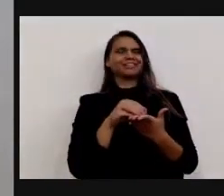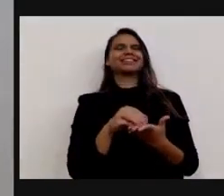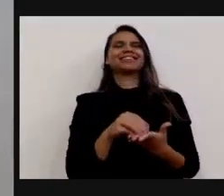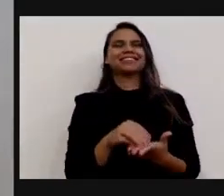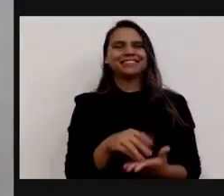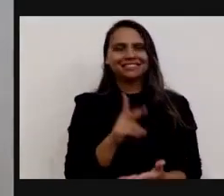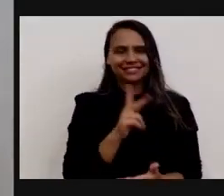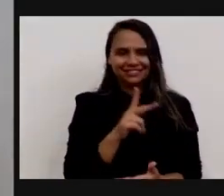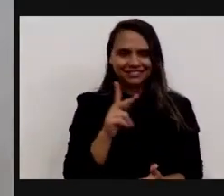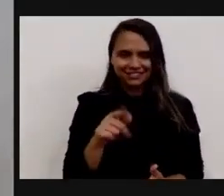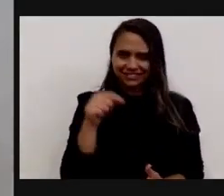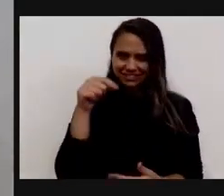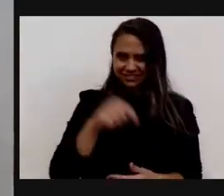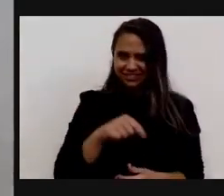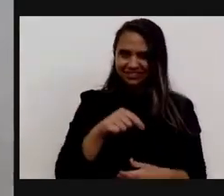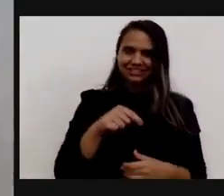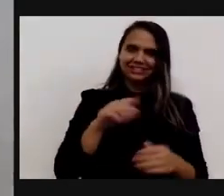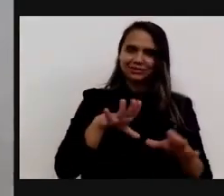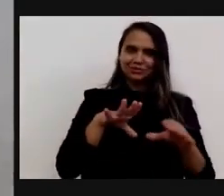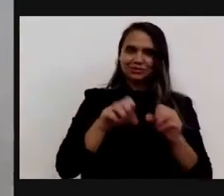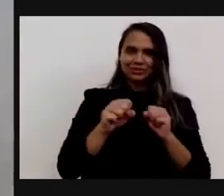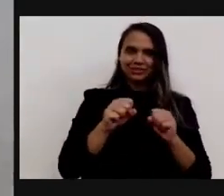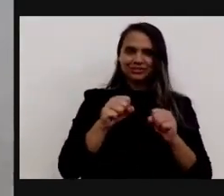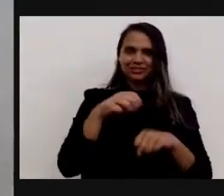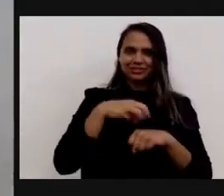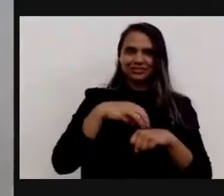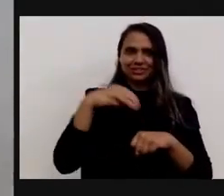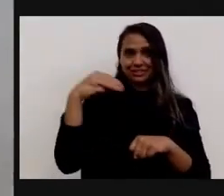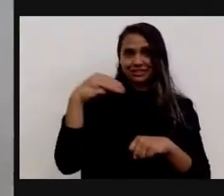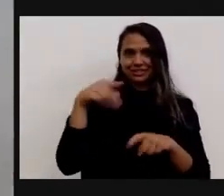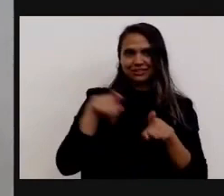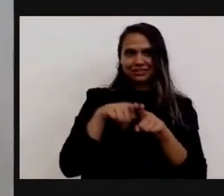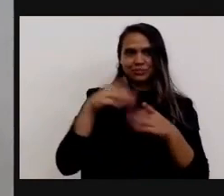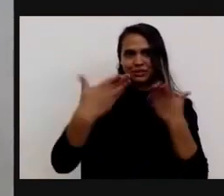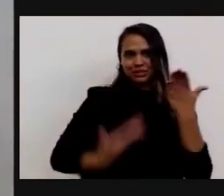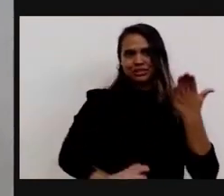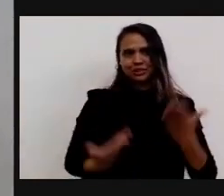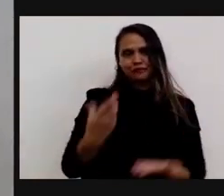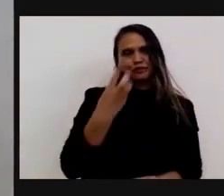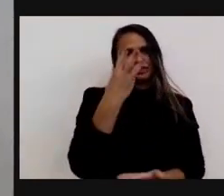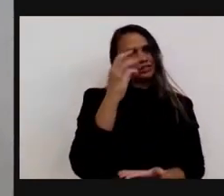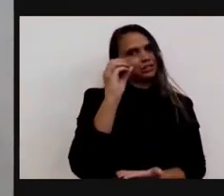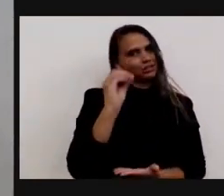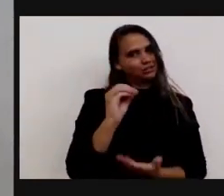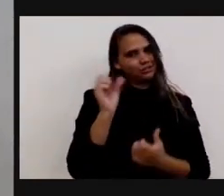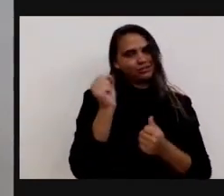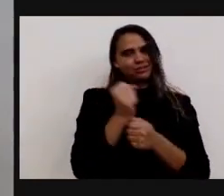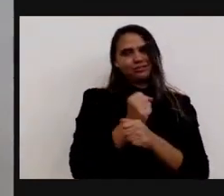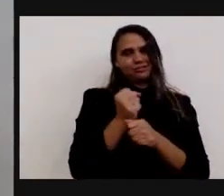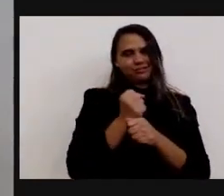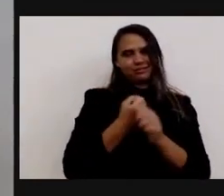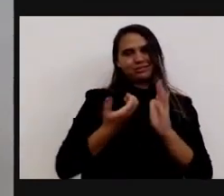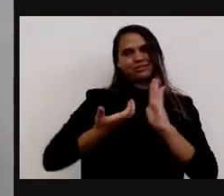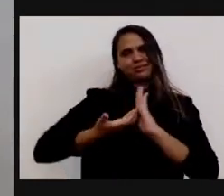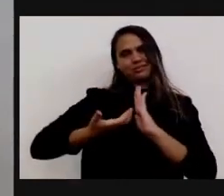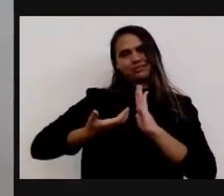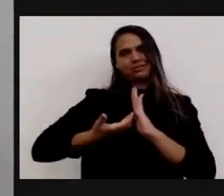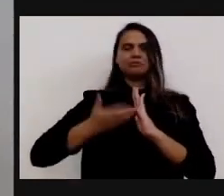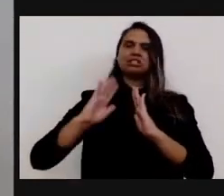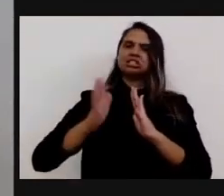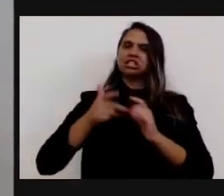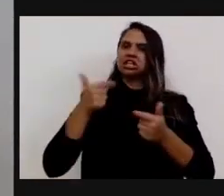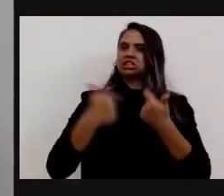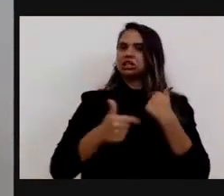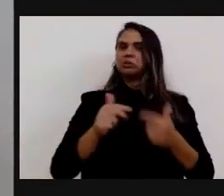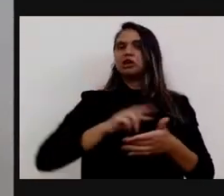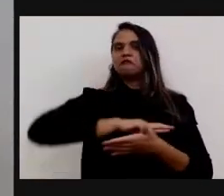Férrer aqui do programa de Mestrado servidor também há 30 anos aqui da Câmara dos Deputados em várias projetos